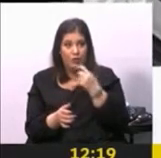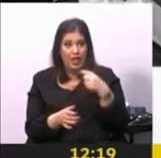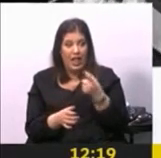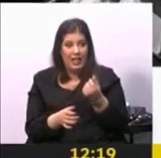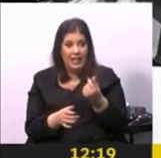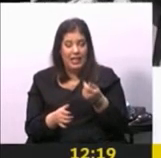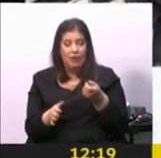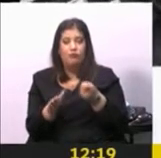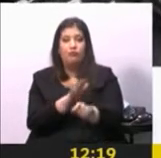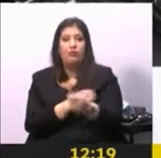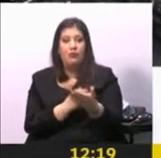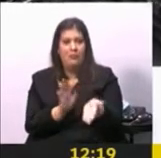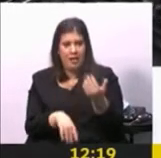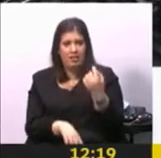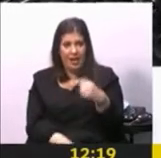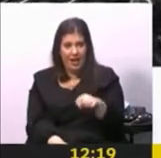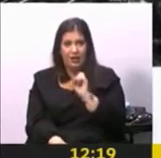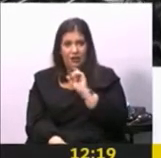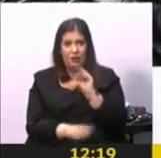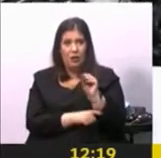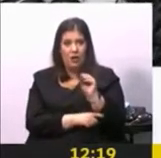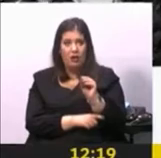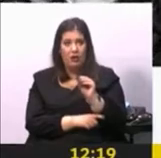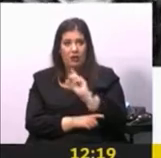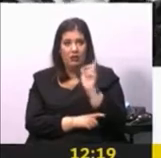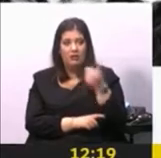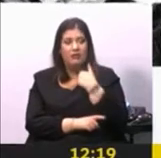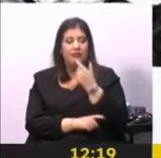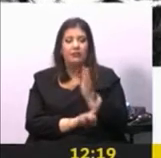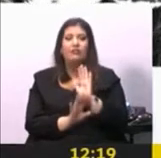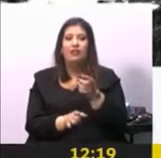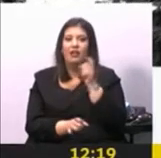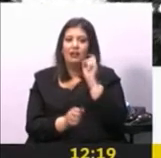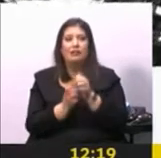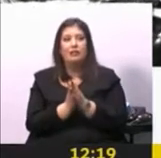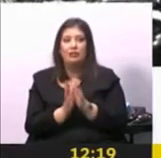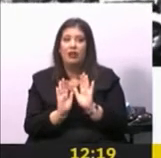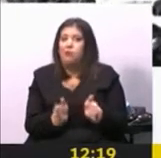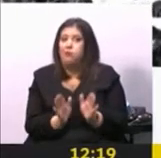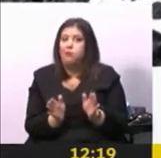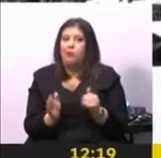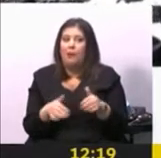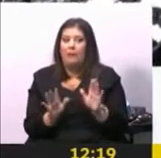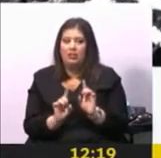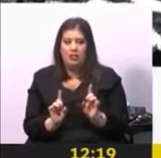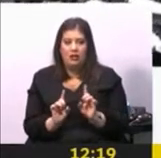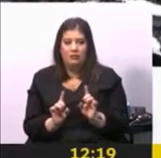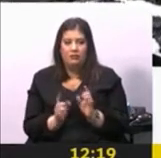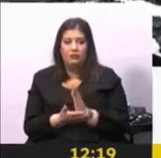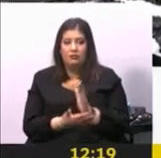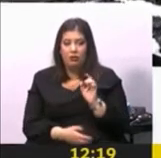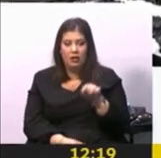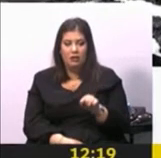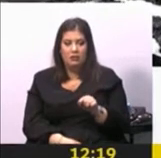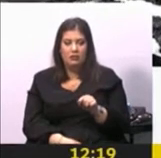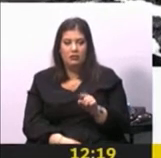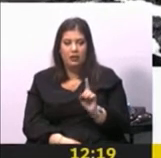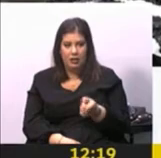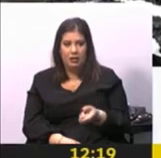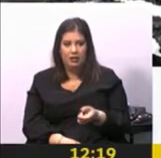nova injeção ainda no banco, quando já tinham sido dadas algumas garantias de que não ia ser injetado mais dinheiro no banco.